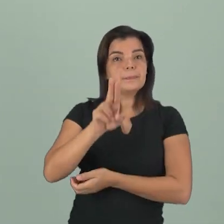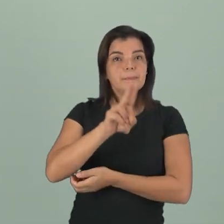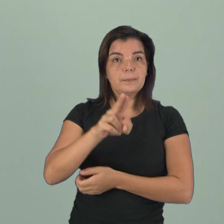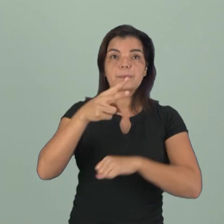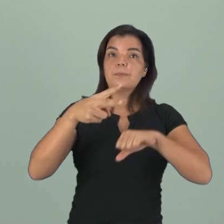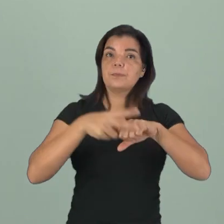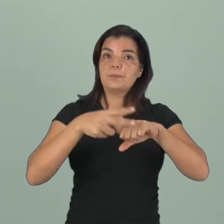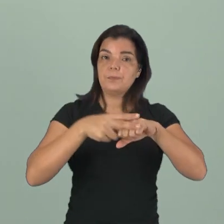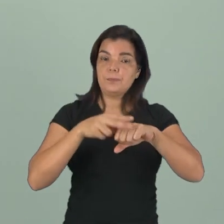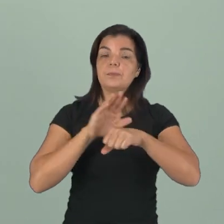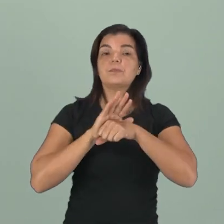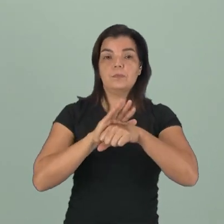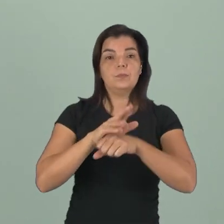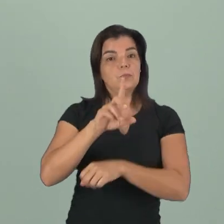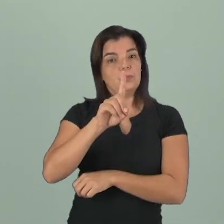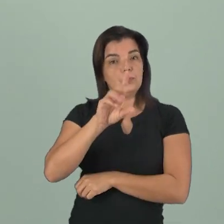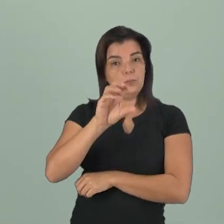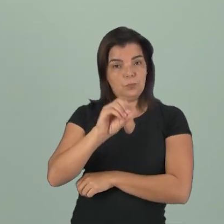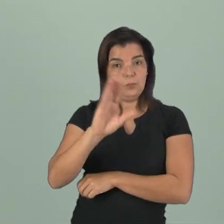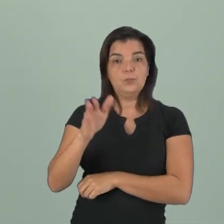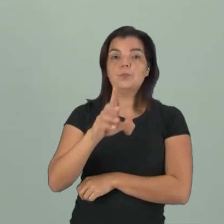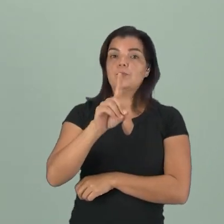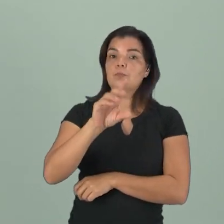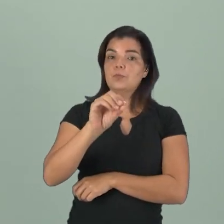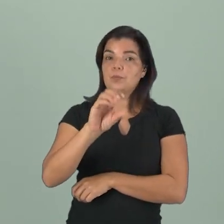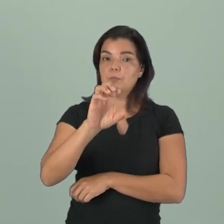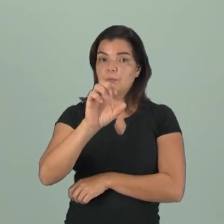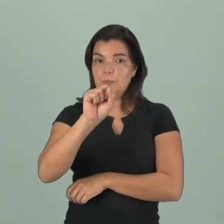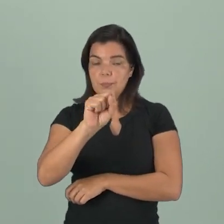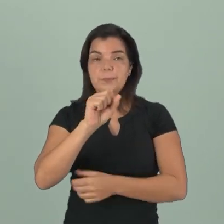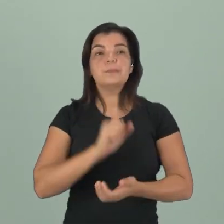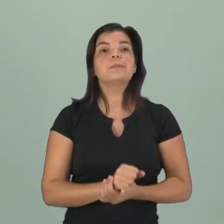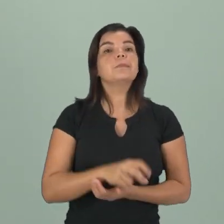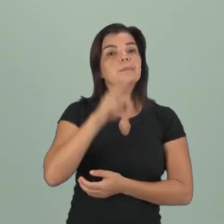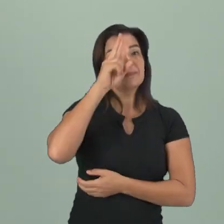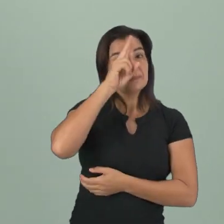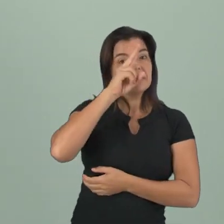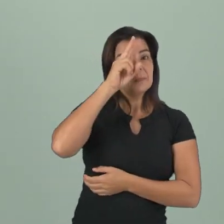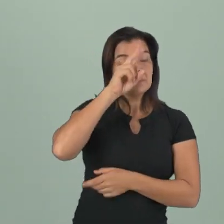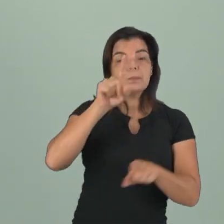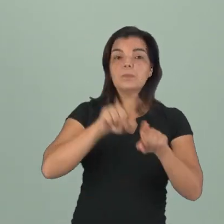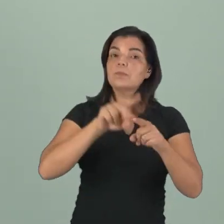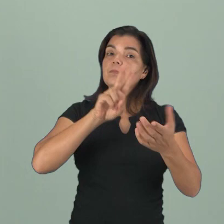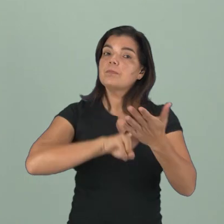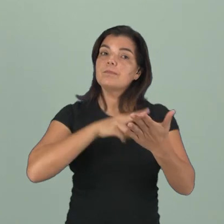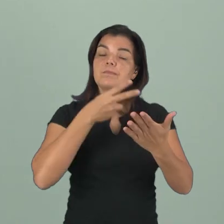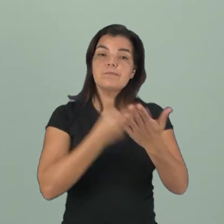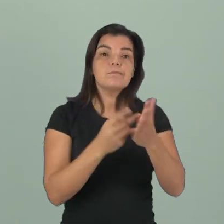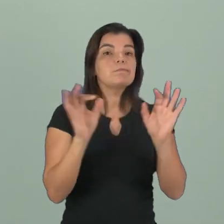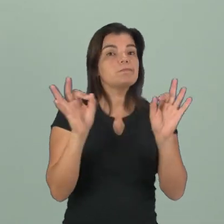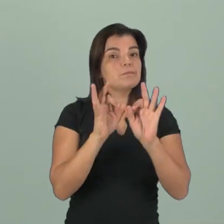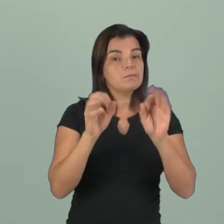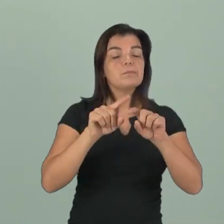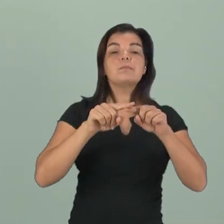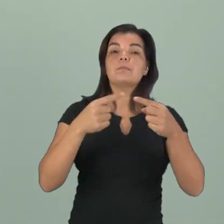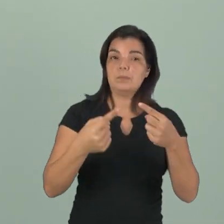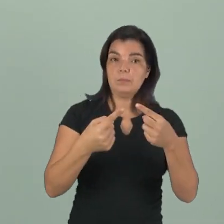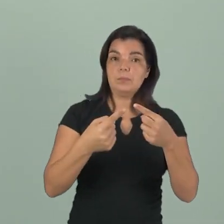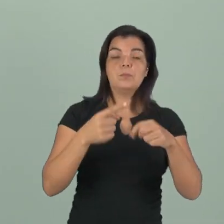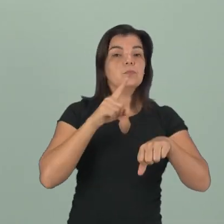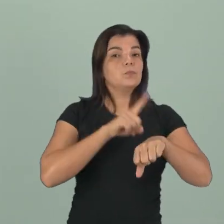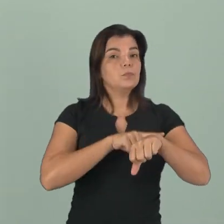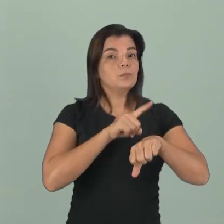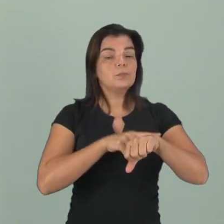nossos verbos auxiliares, né? Que é o do ou o does. Lembrando que eles não têm tradução, mas eles carregam com eles o